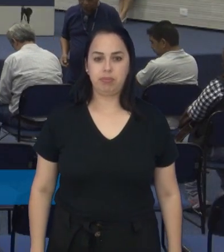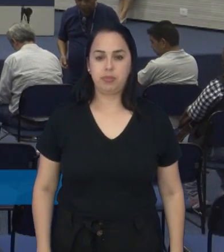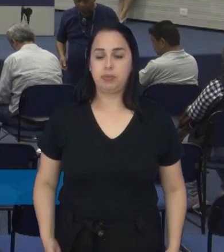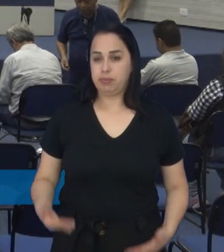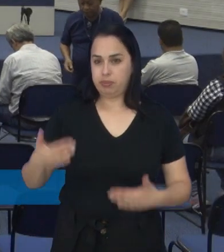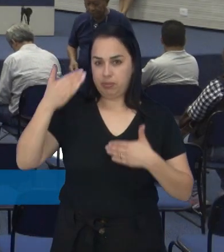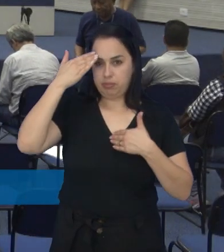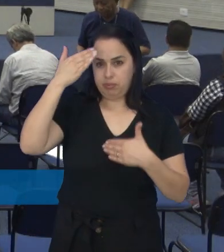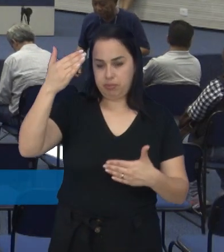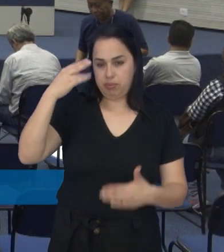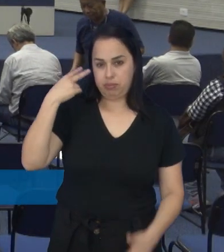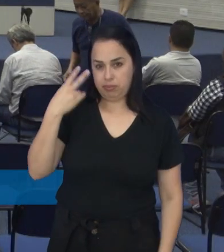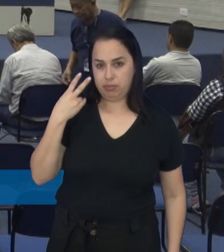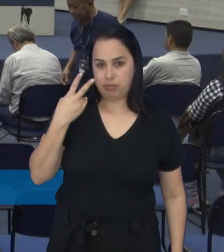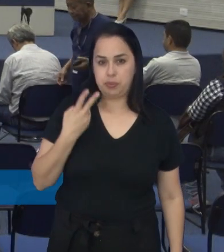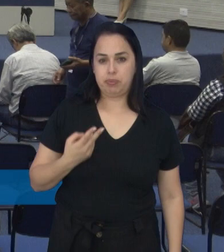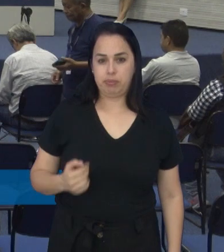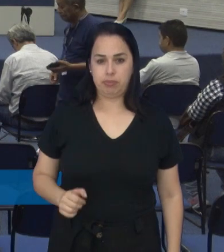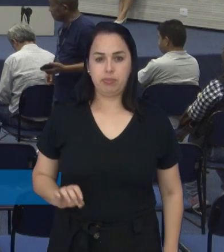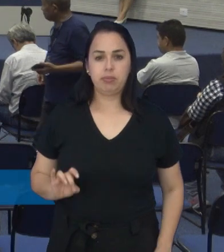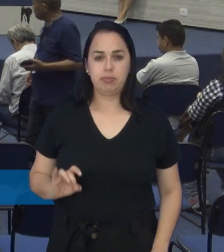Obrigado Vereador só